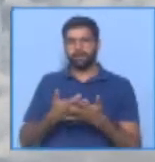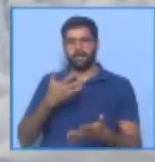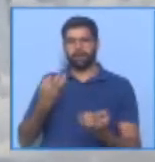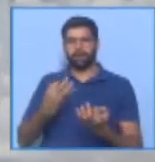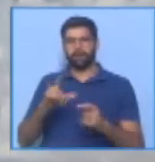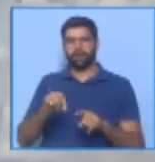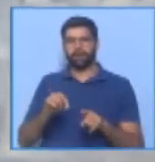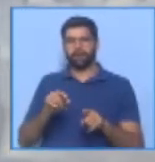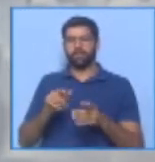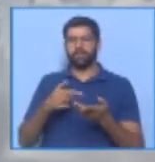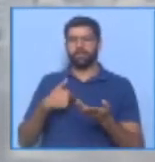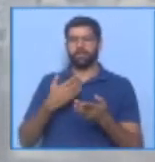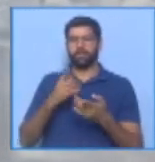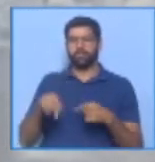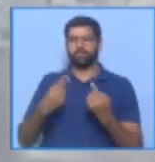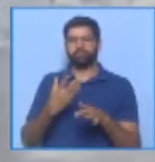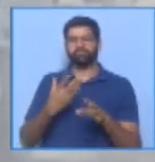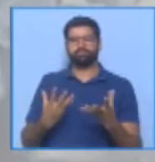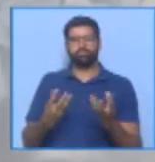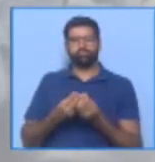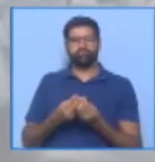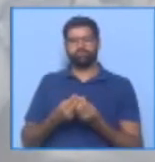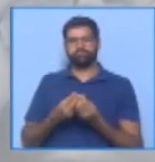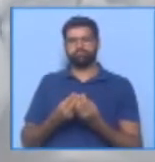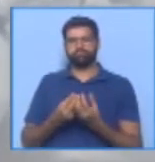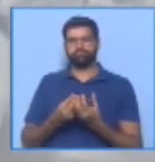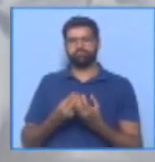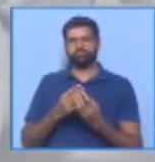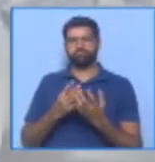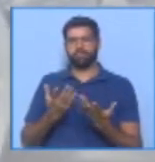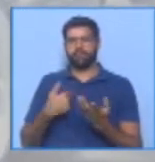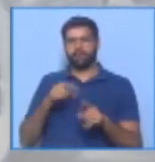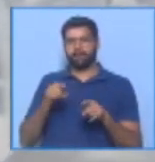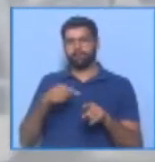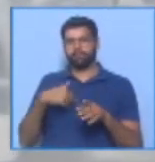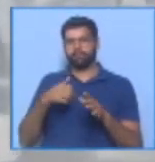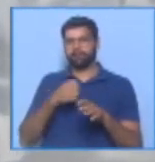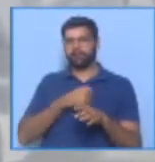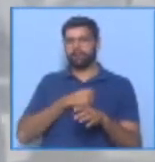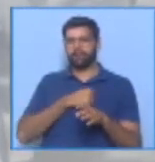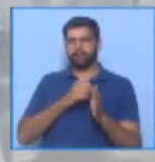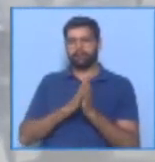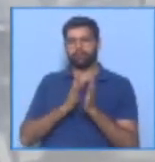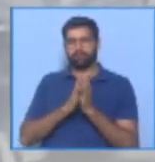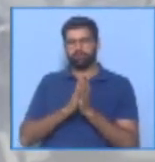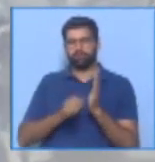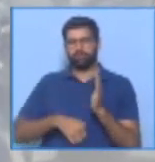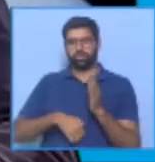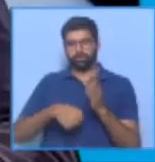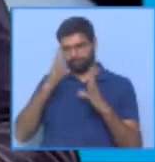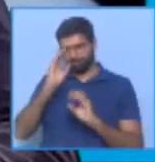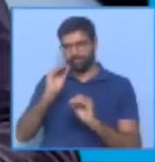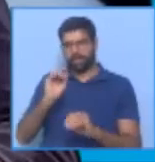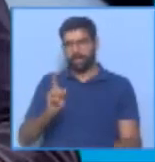E consequentemente, da complementaridade. É essa a linha doutrinal da Igreja Católica? Sim, a Igreja